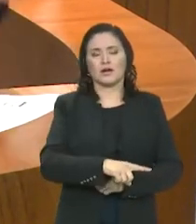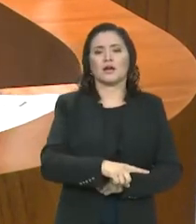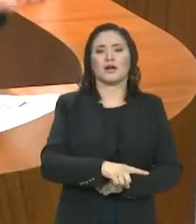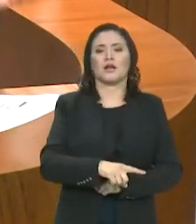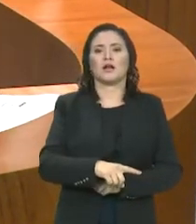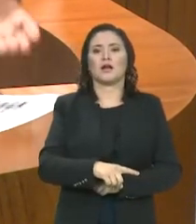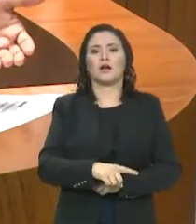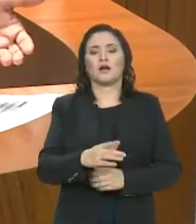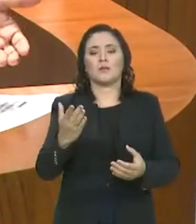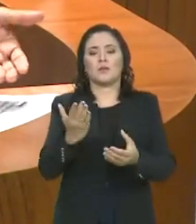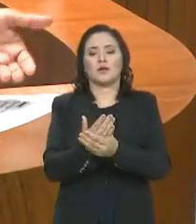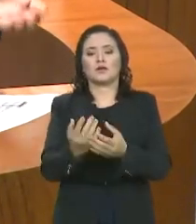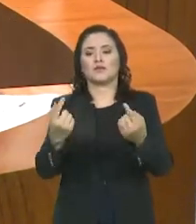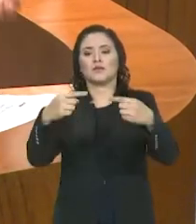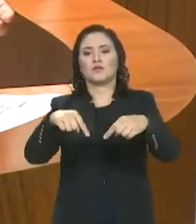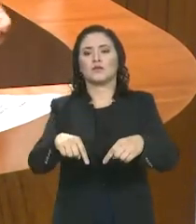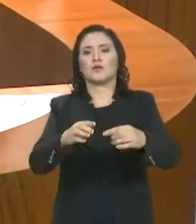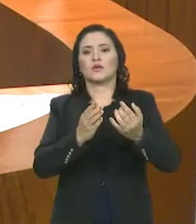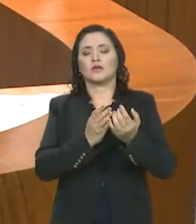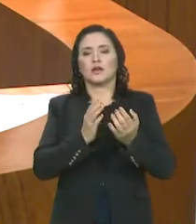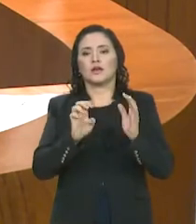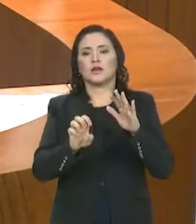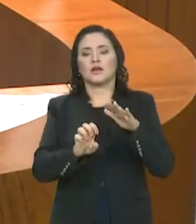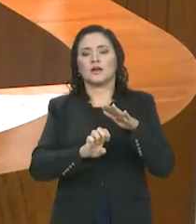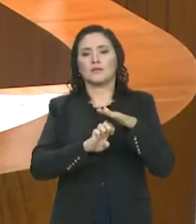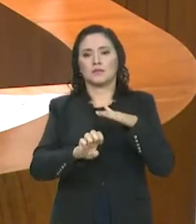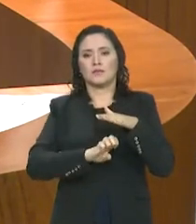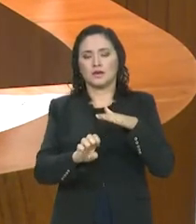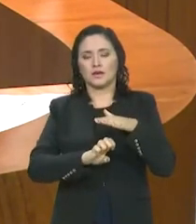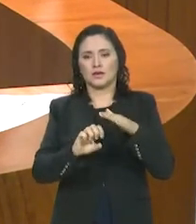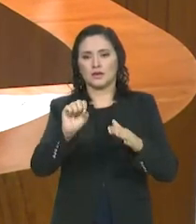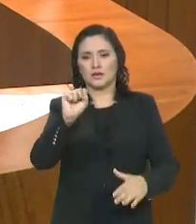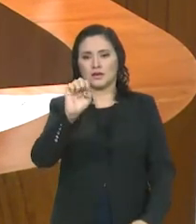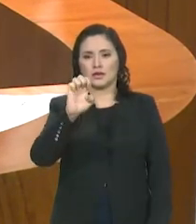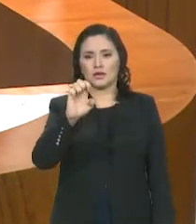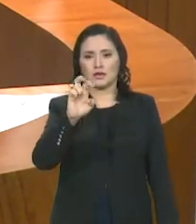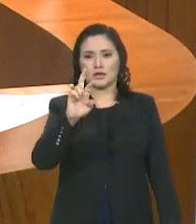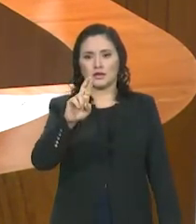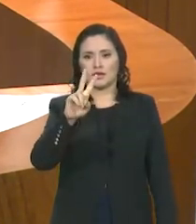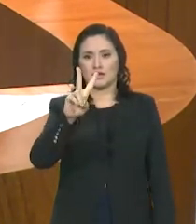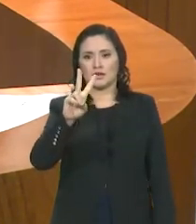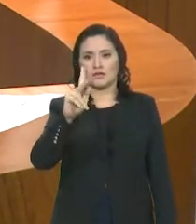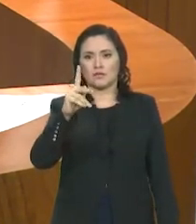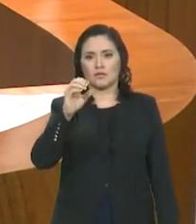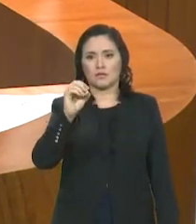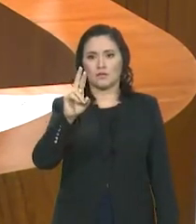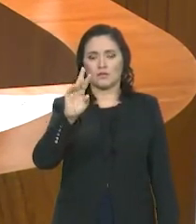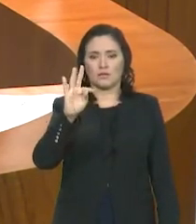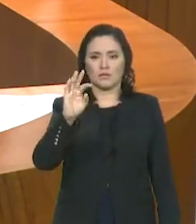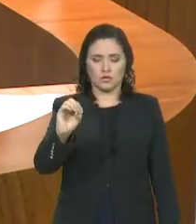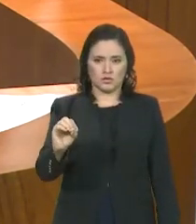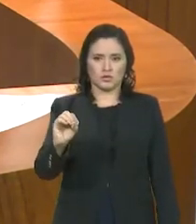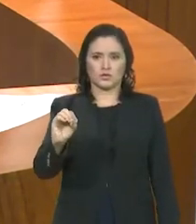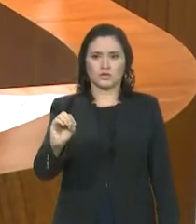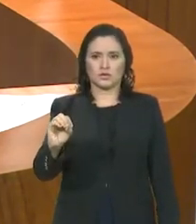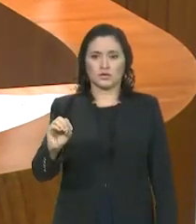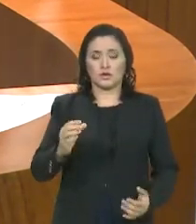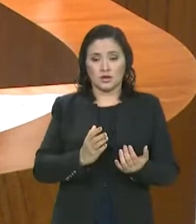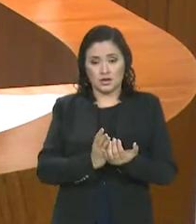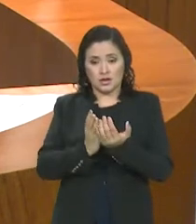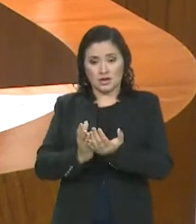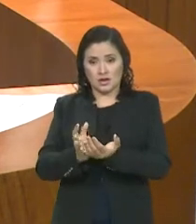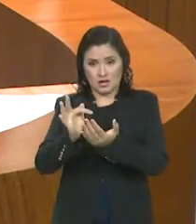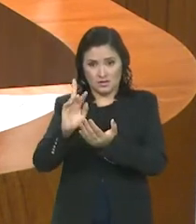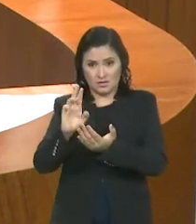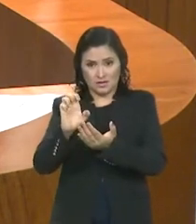ferries para a empresa Serviporto, e nós estamos na coleta de assinaturas para criar a CPI do ferry.